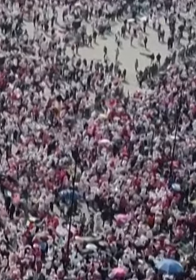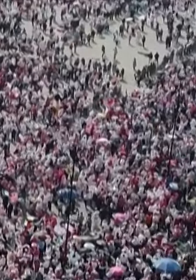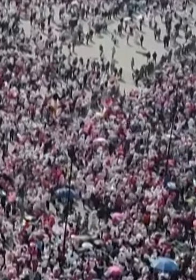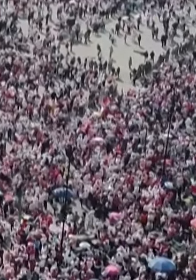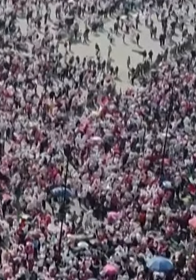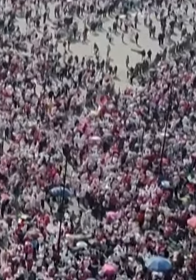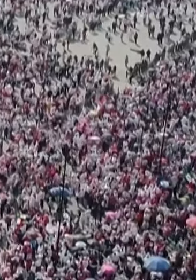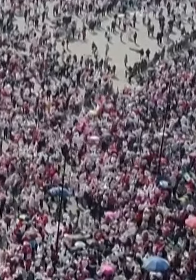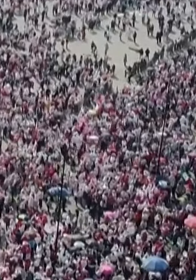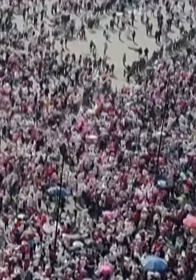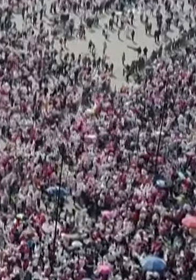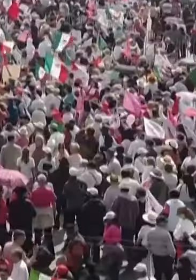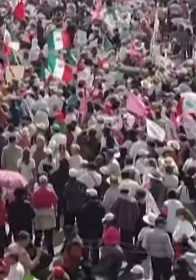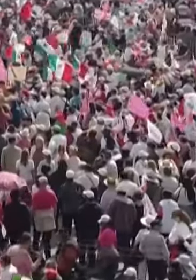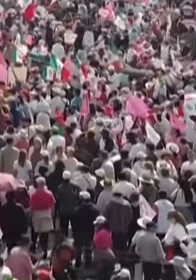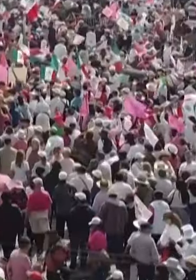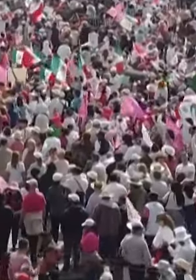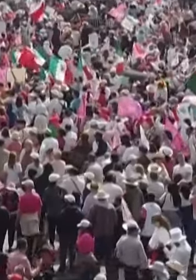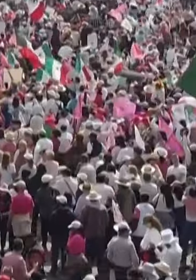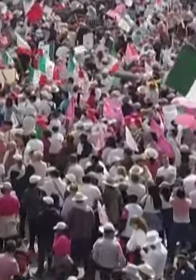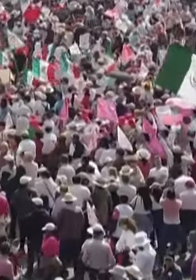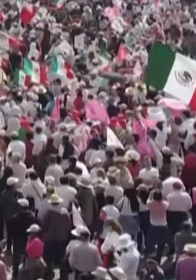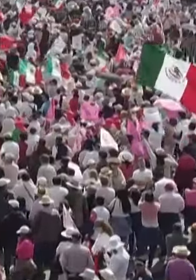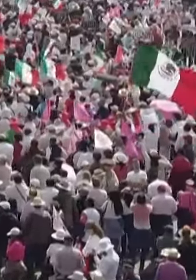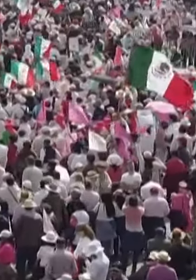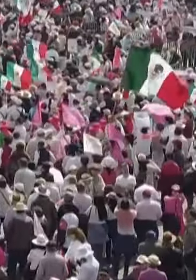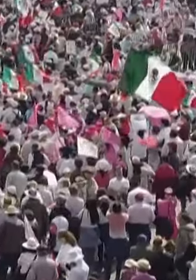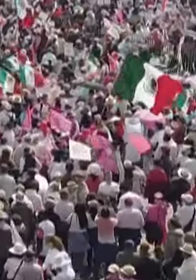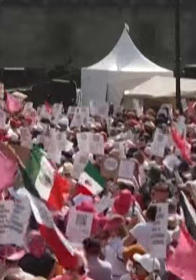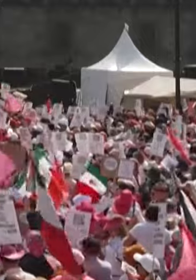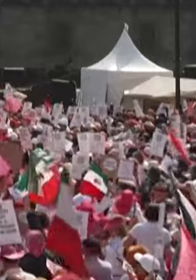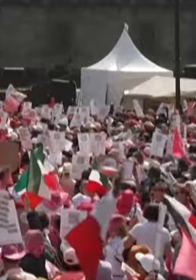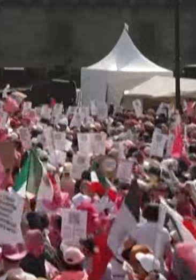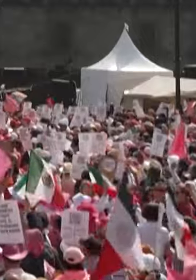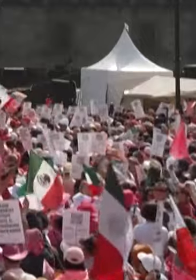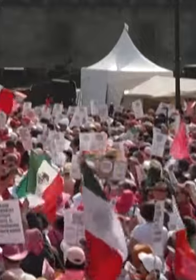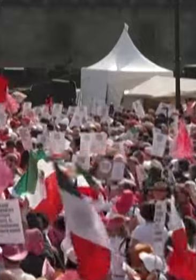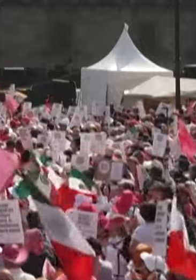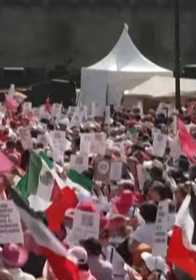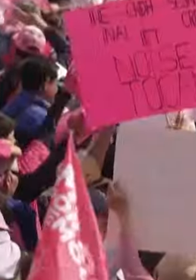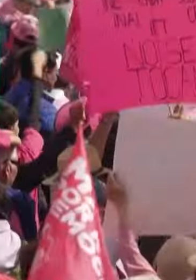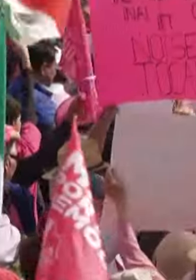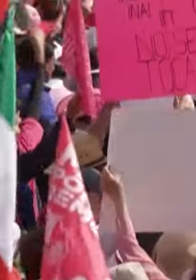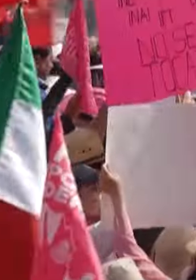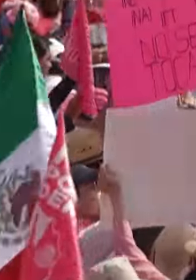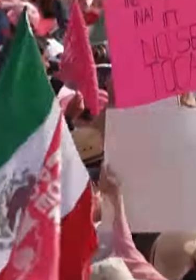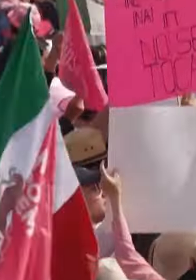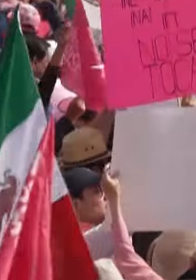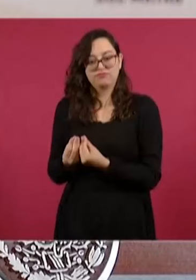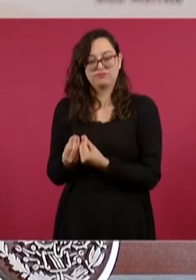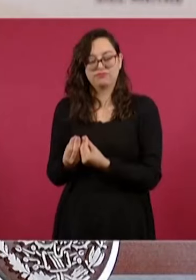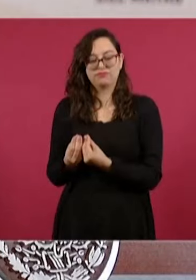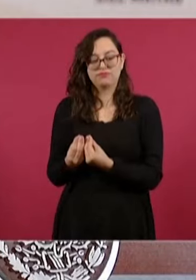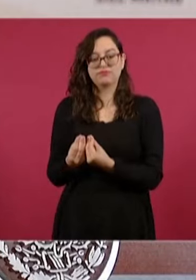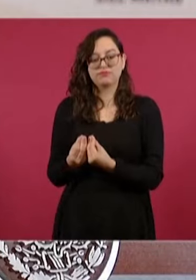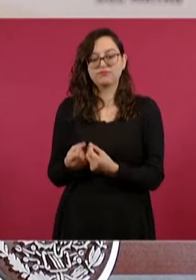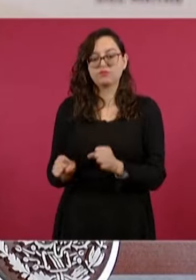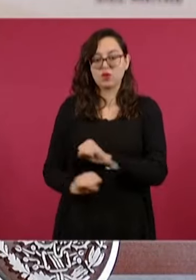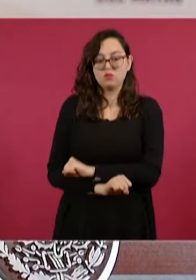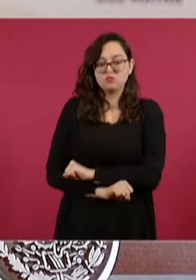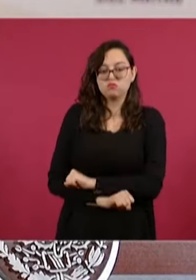O governismo desponta como favorito para as históricas eleições presidenciais do México em junho próximo.